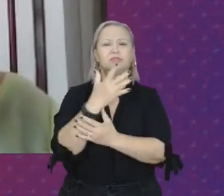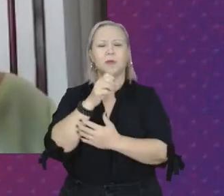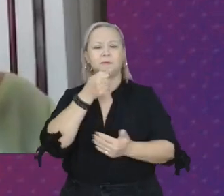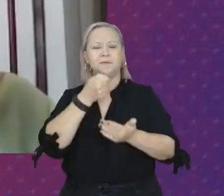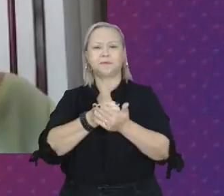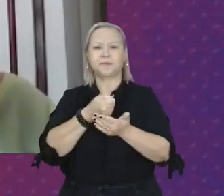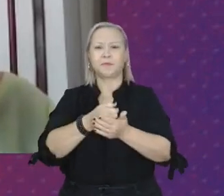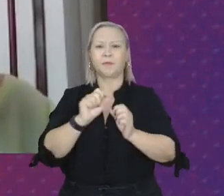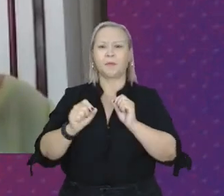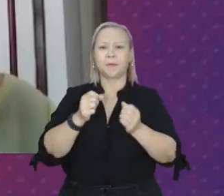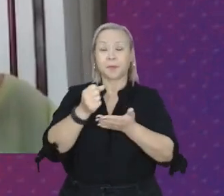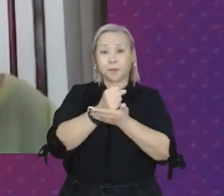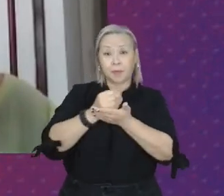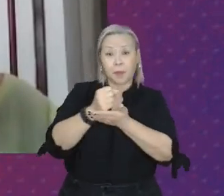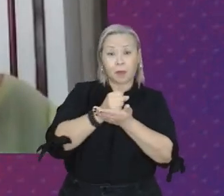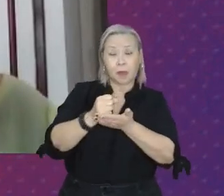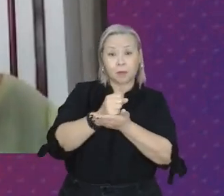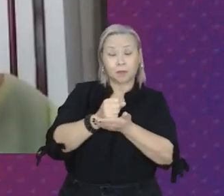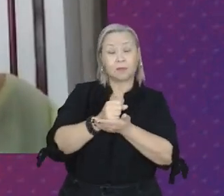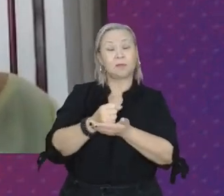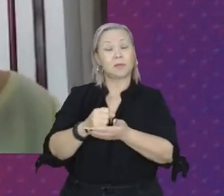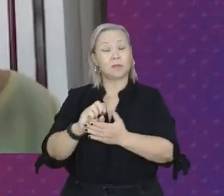dedicam, que tem